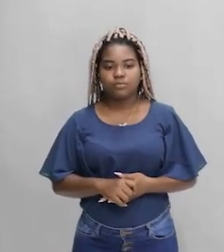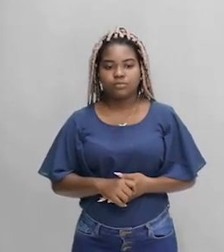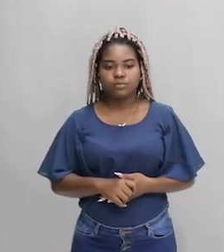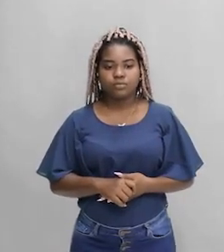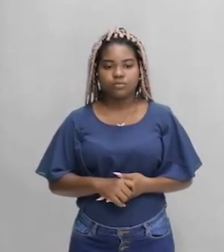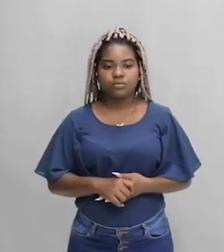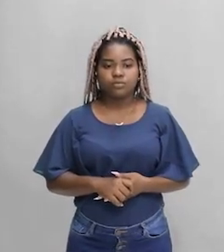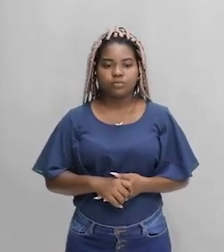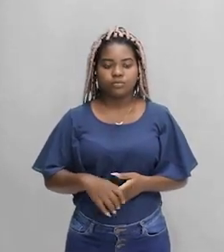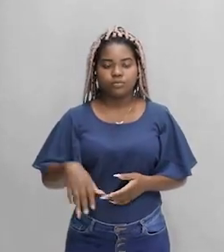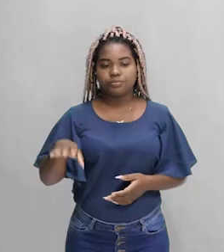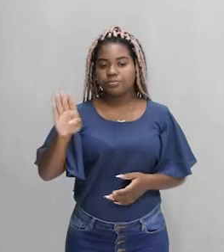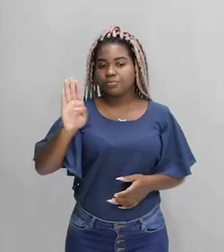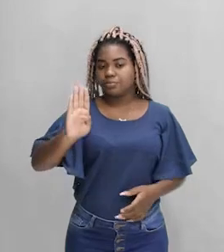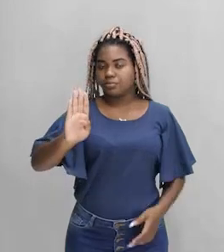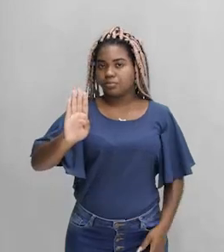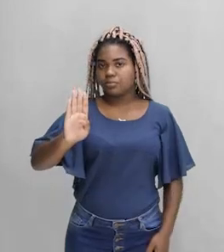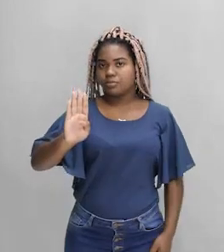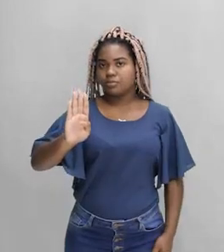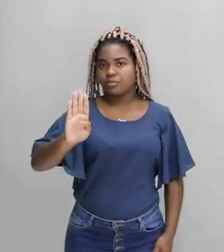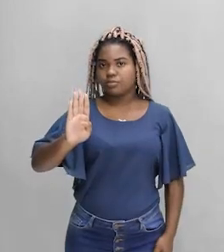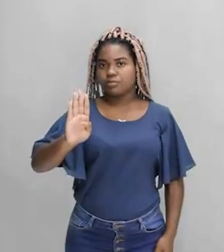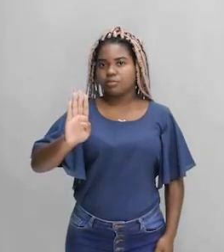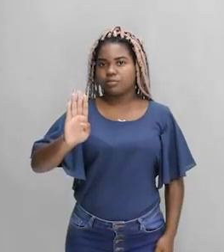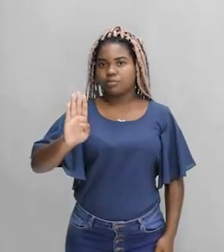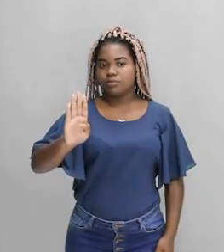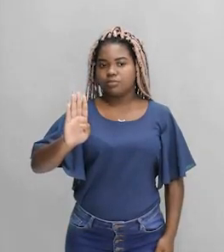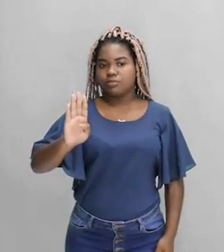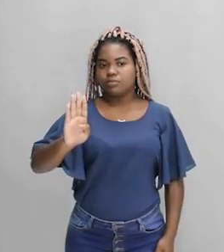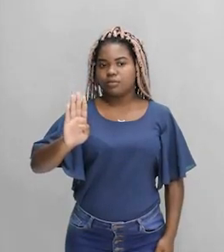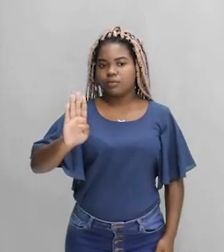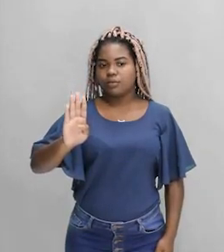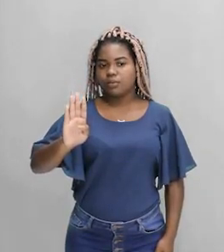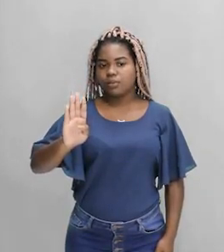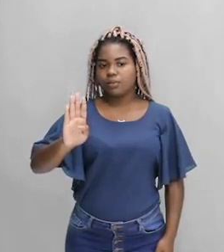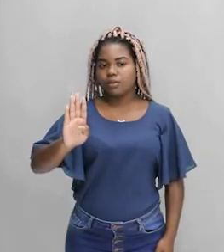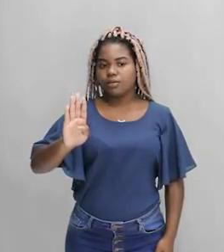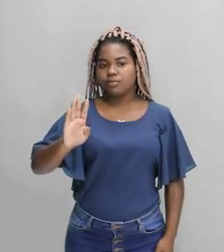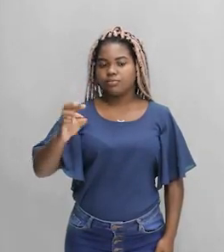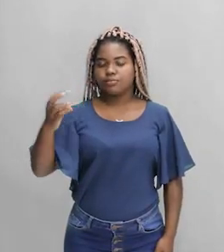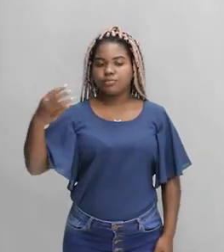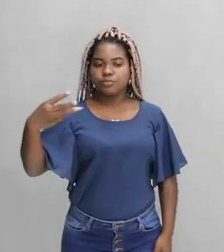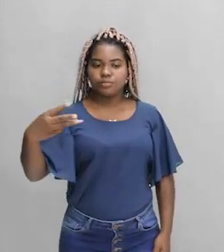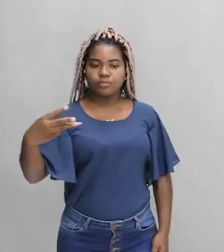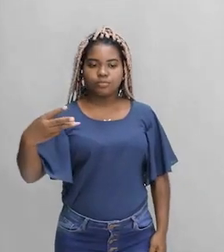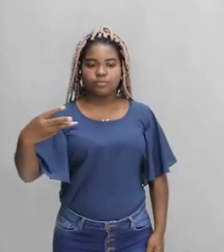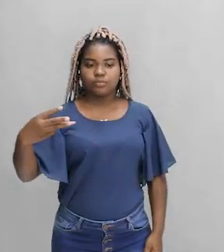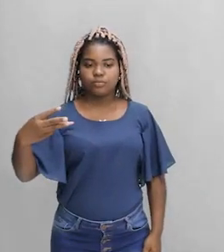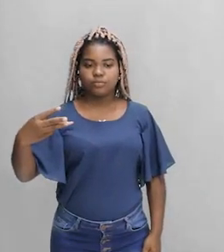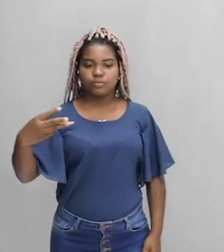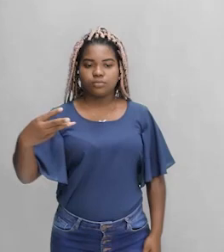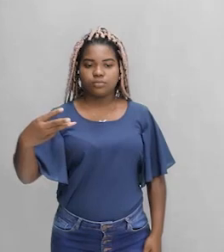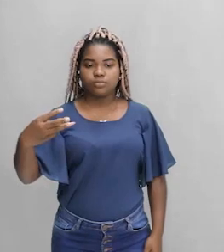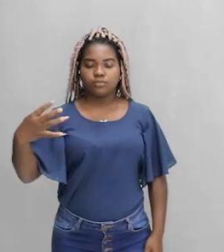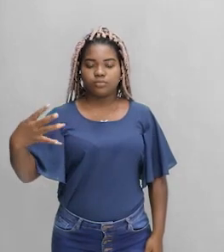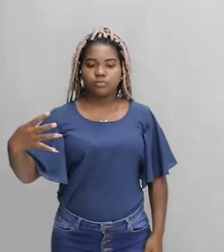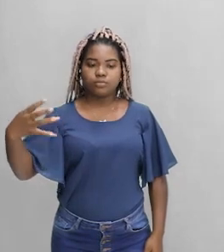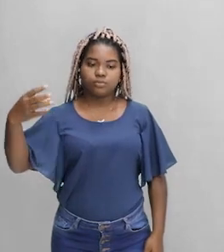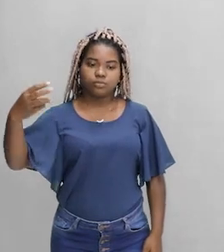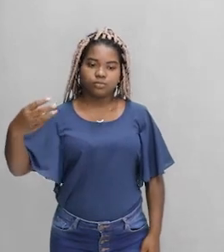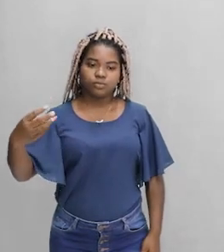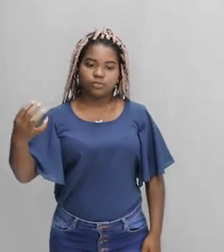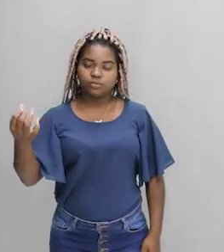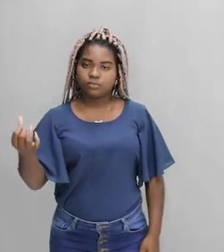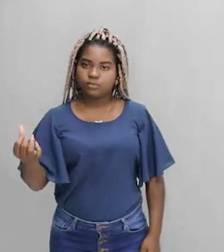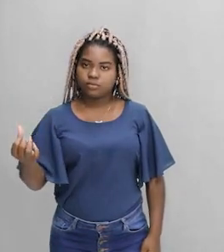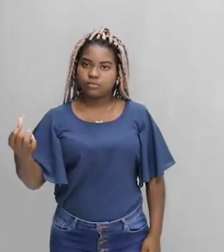1, tá? Observa o próximo, a imagem do 3. Então, o 3 está aparecendo lá no lugar do x. Eu vou ter 4 elevado à